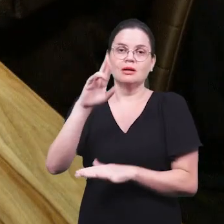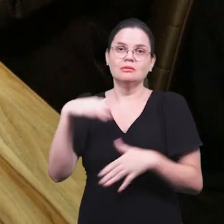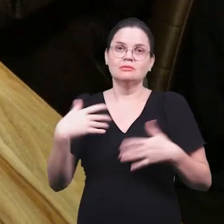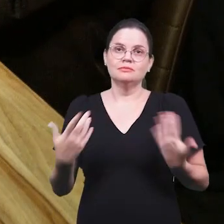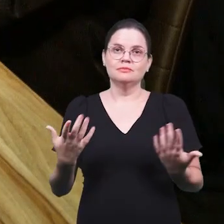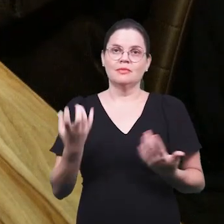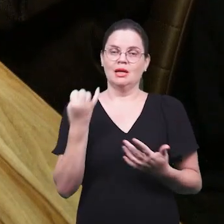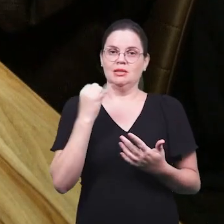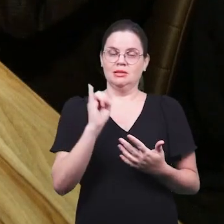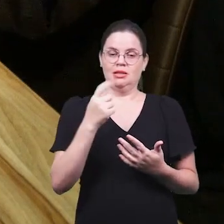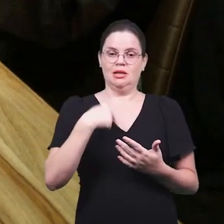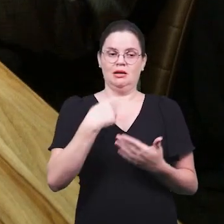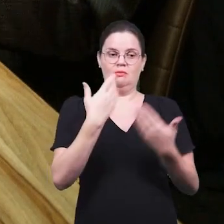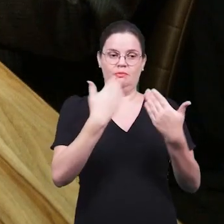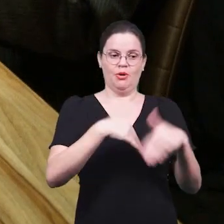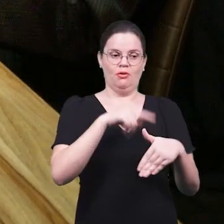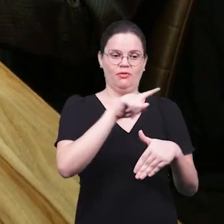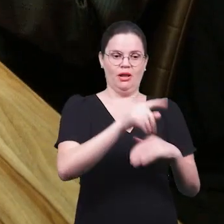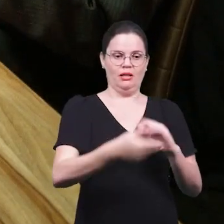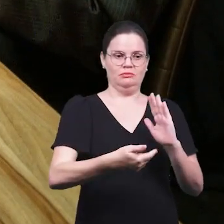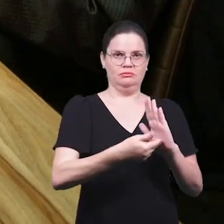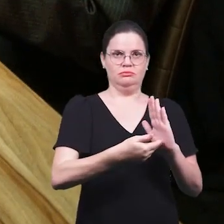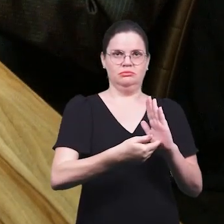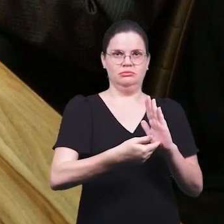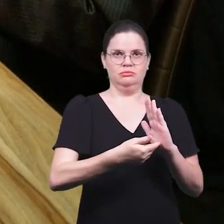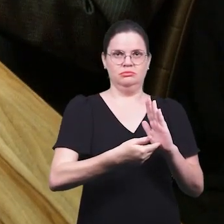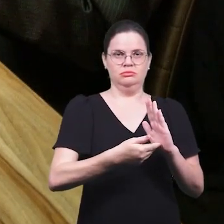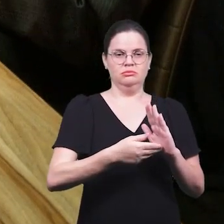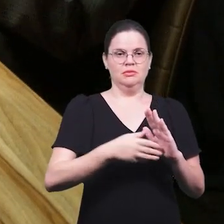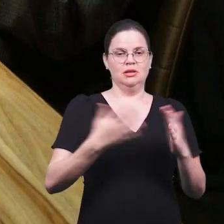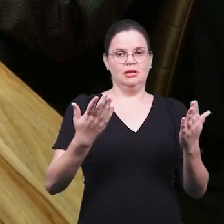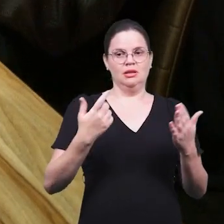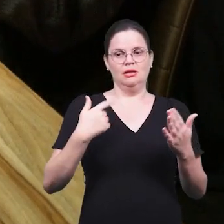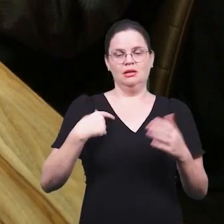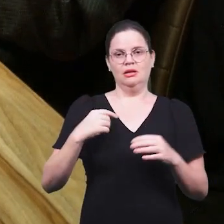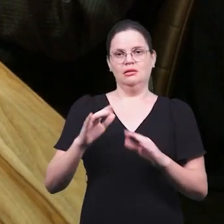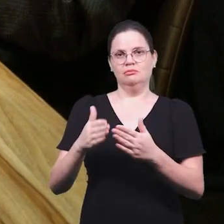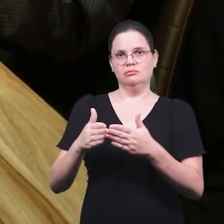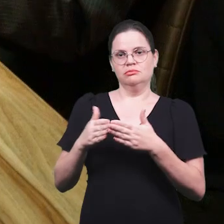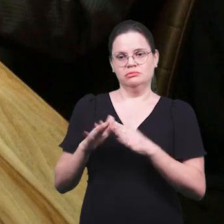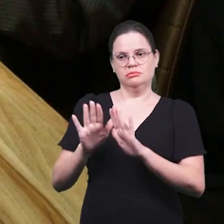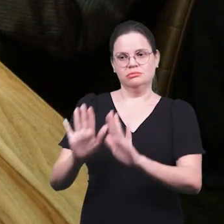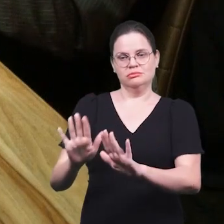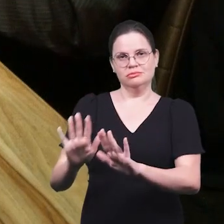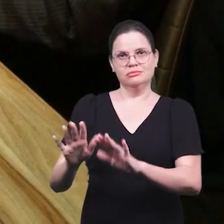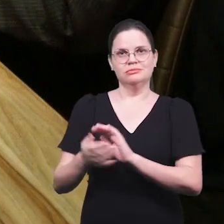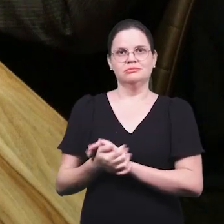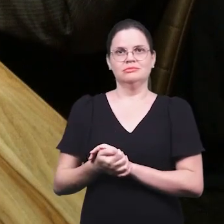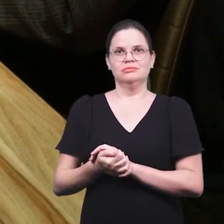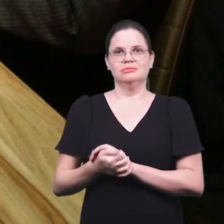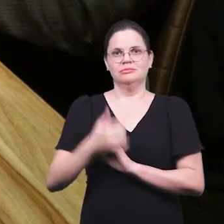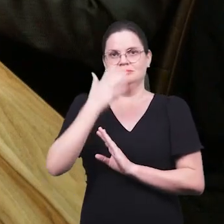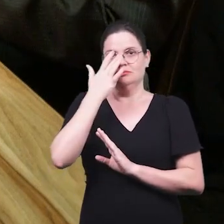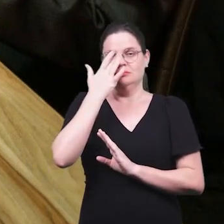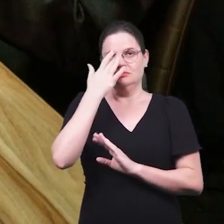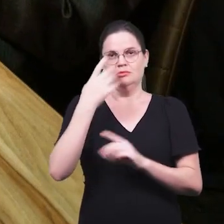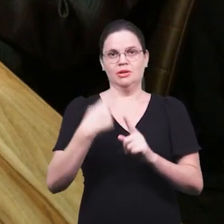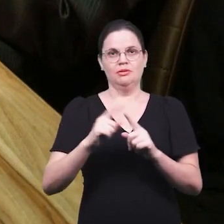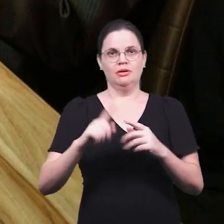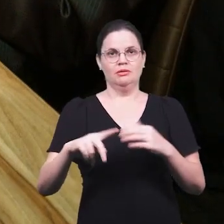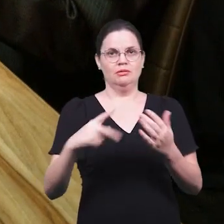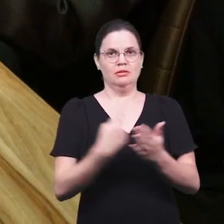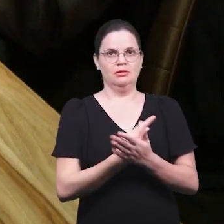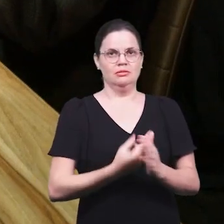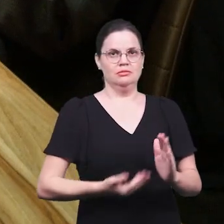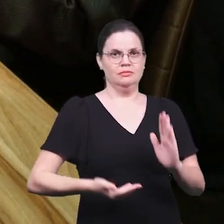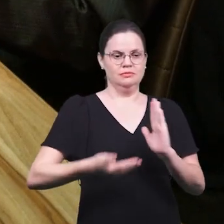é sorte, né? Deixa eu consultar ao senhor aqui se eu faço a prova do Senado e aposento, né? As pessoas usam